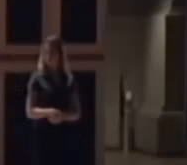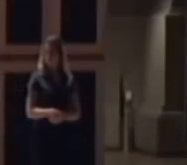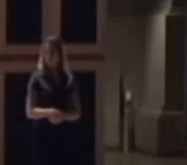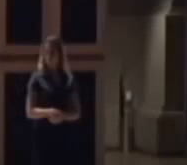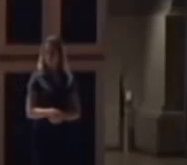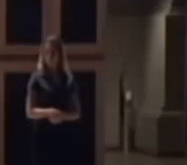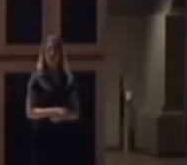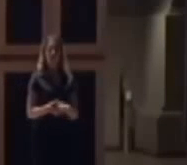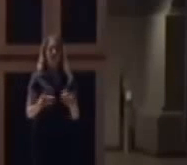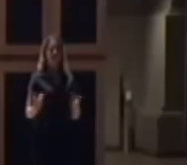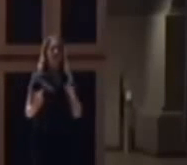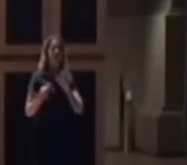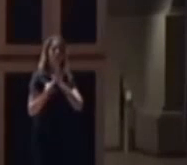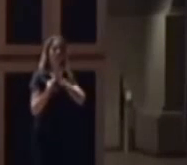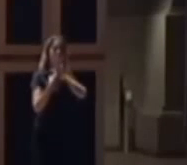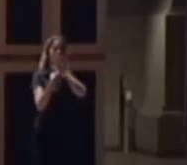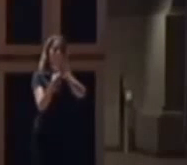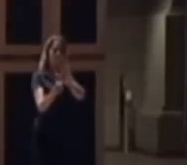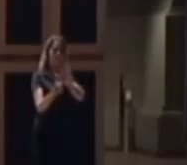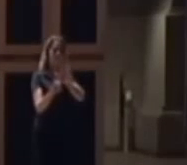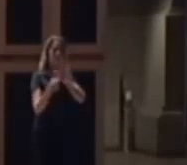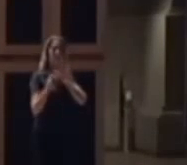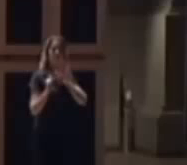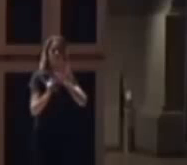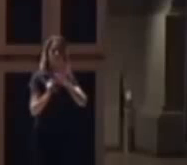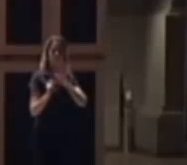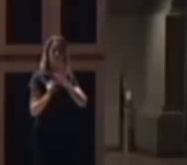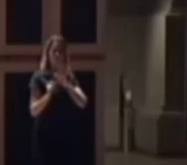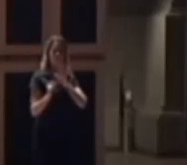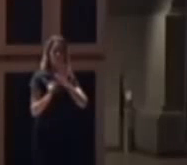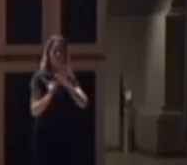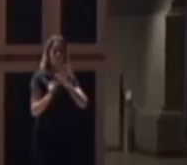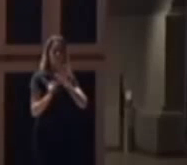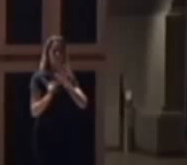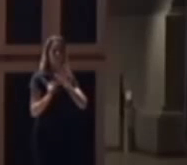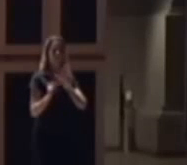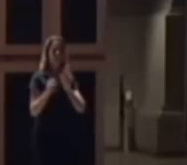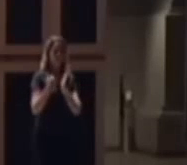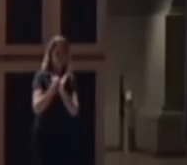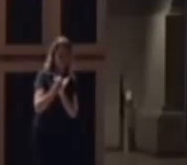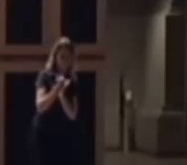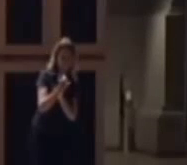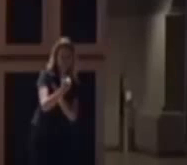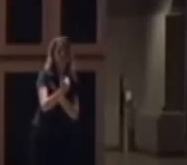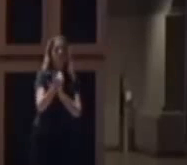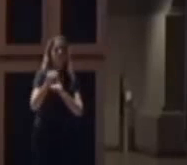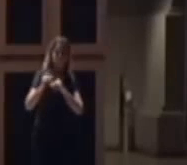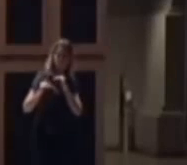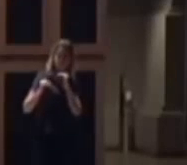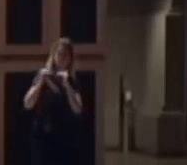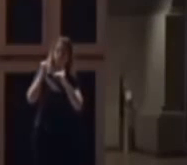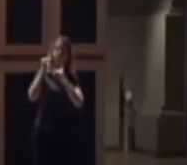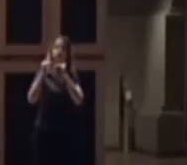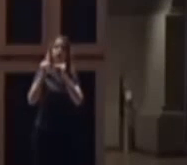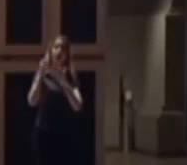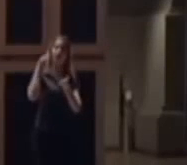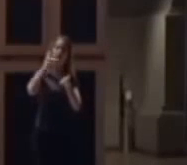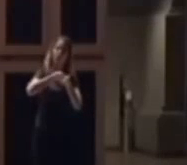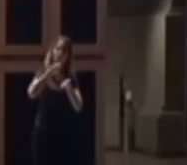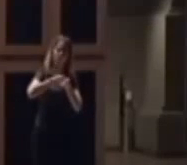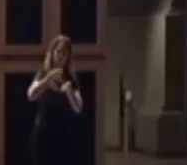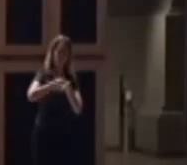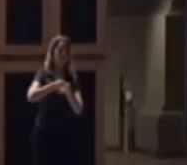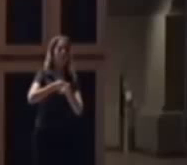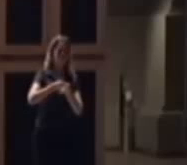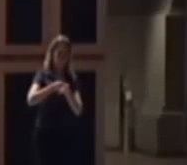O modelo do CIP Mineiro, ele trabalha, ele nasceu sem o processo seletivo, e hoje esse processo seletivo ele é obrigatório.